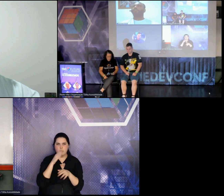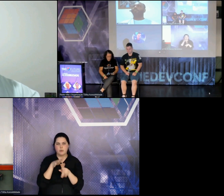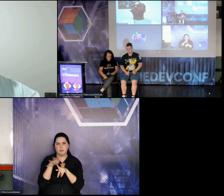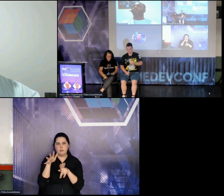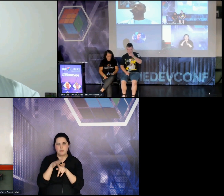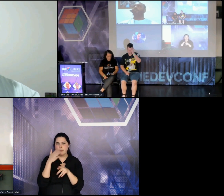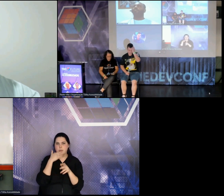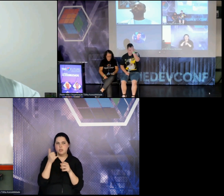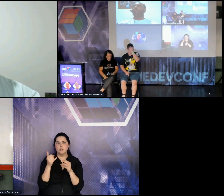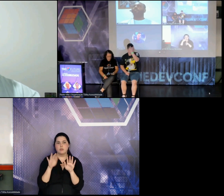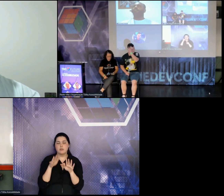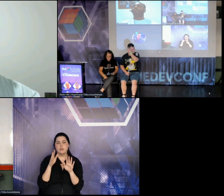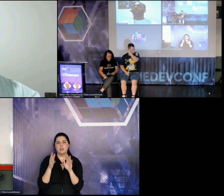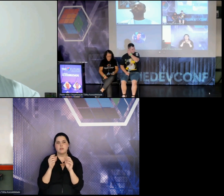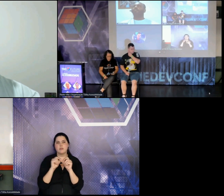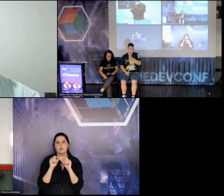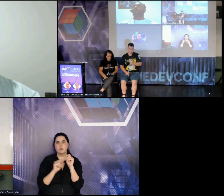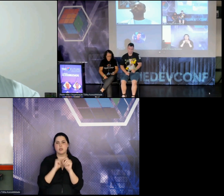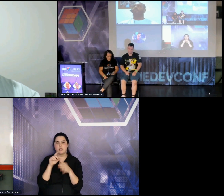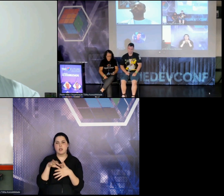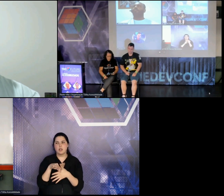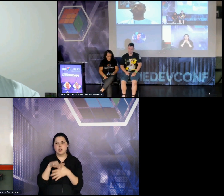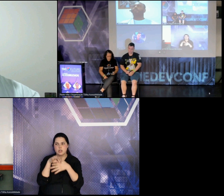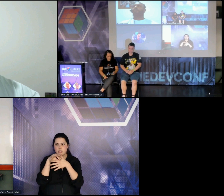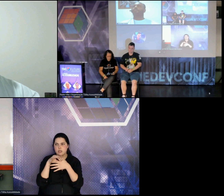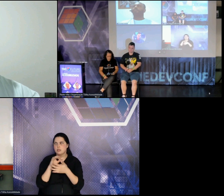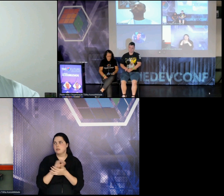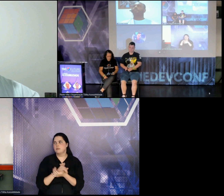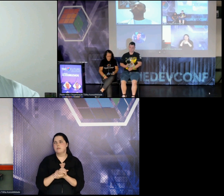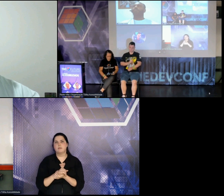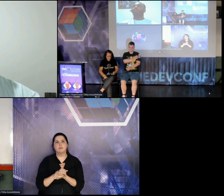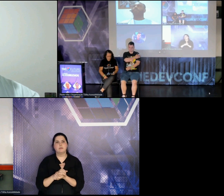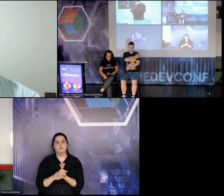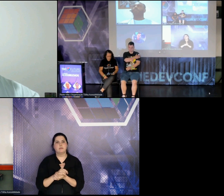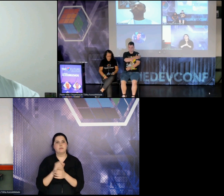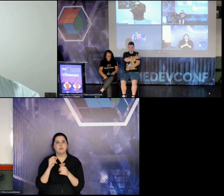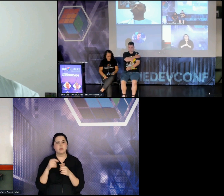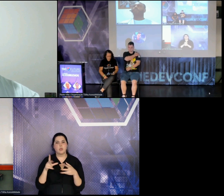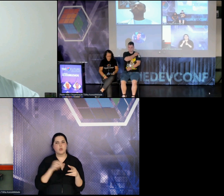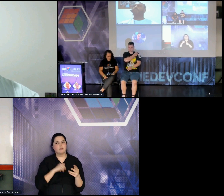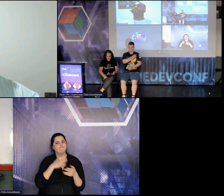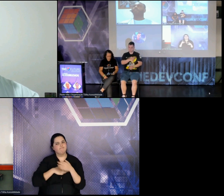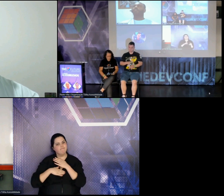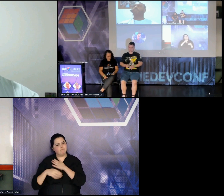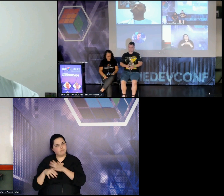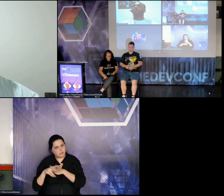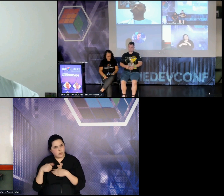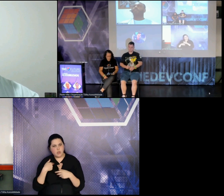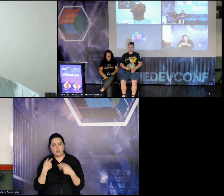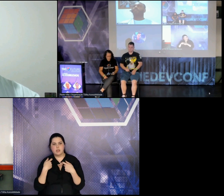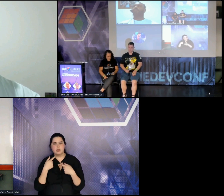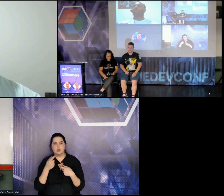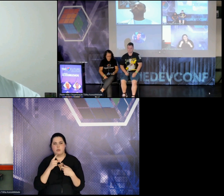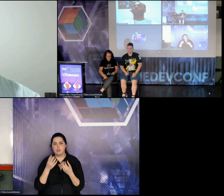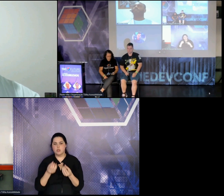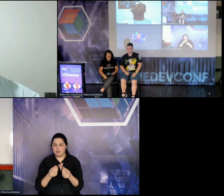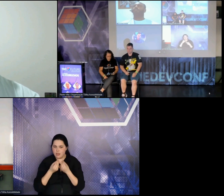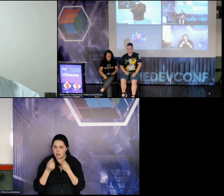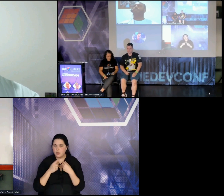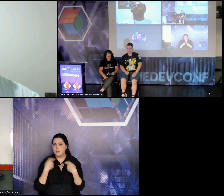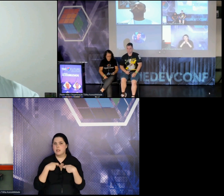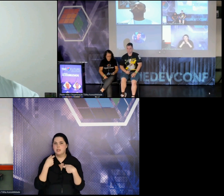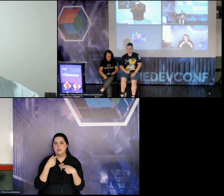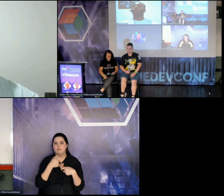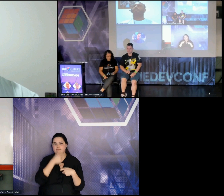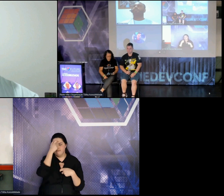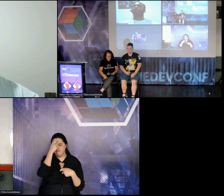e às vezes a gente colocar, como liderança, colocar a mão ali e falar, poxa, calma, a gente não é só uma entrega, a gente não tem